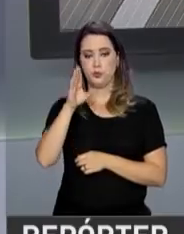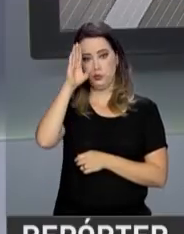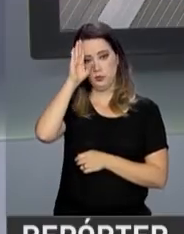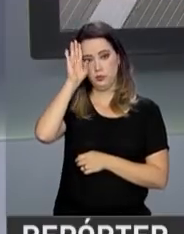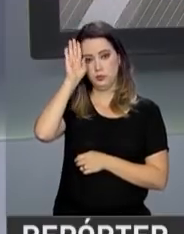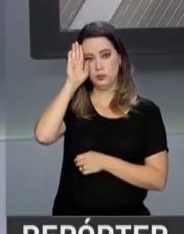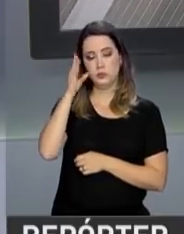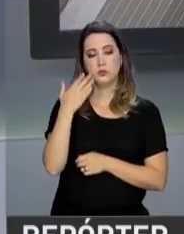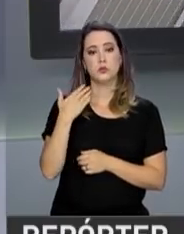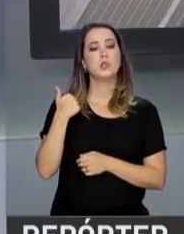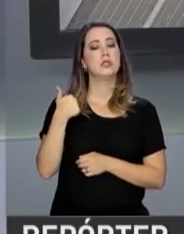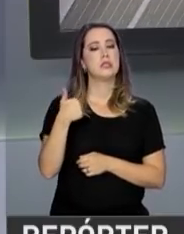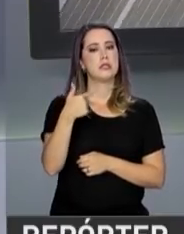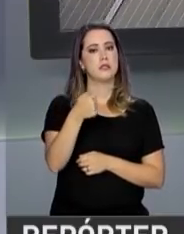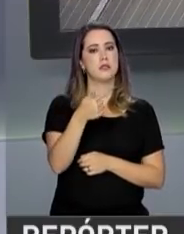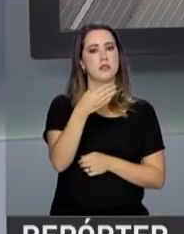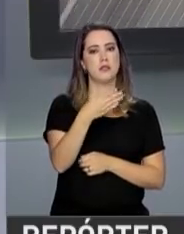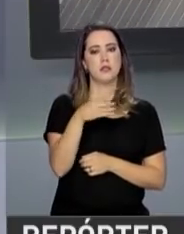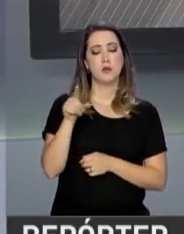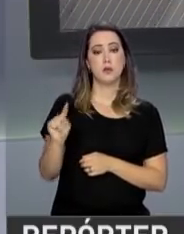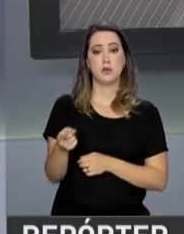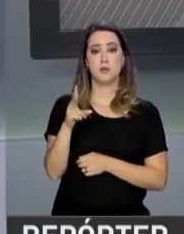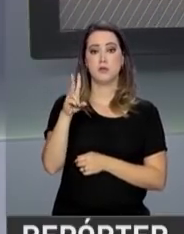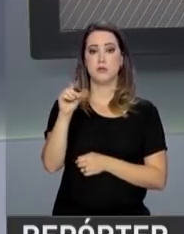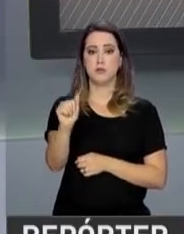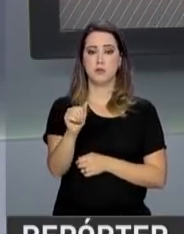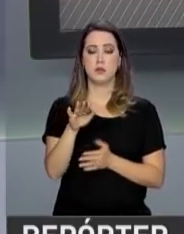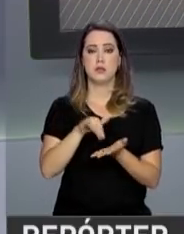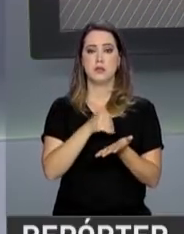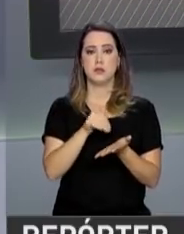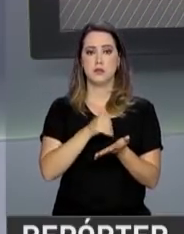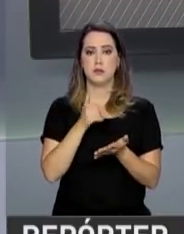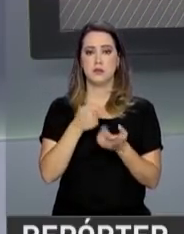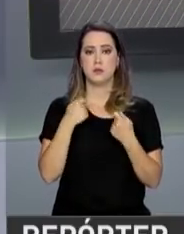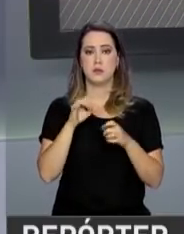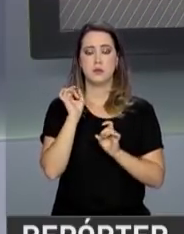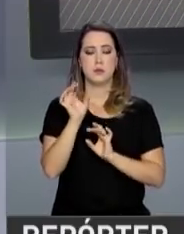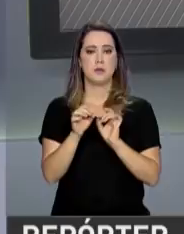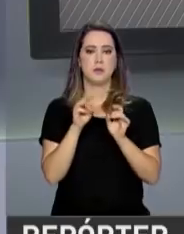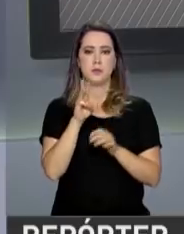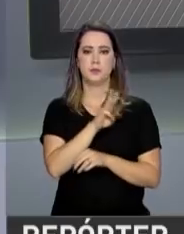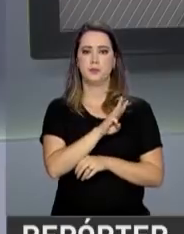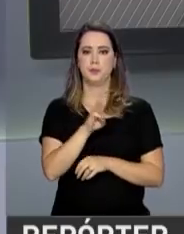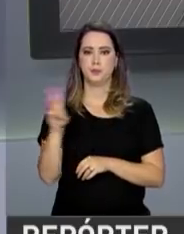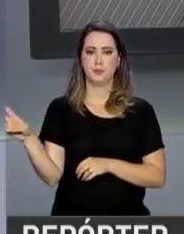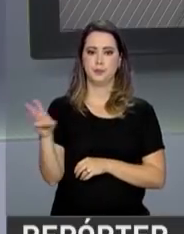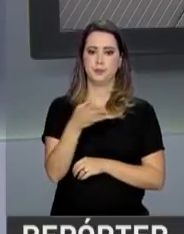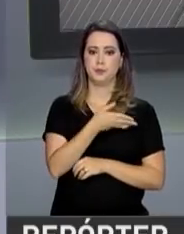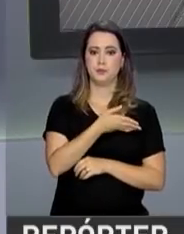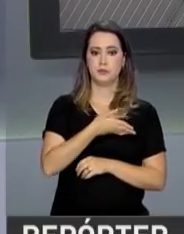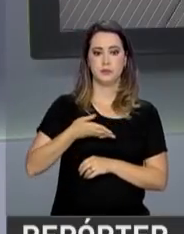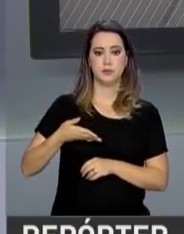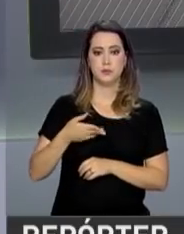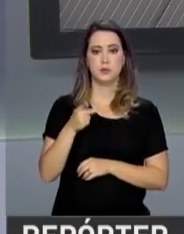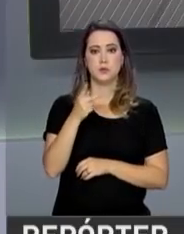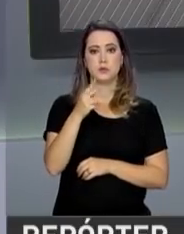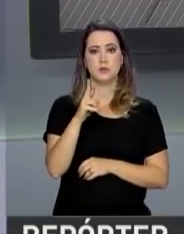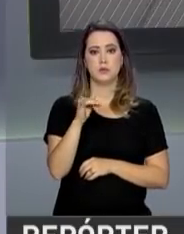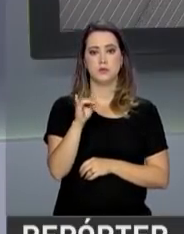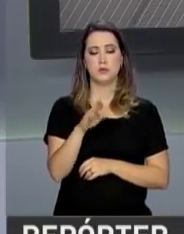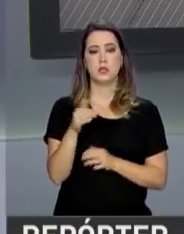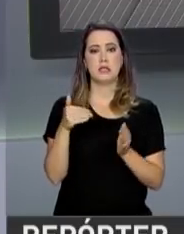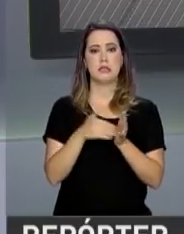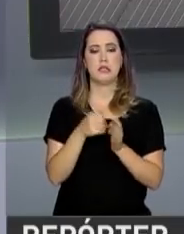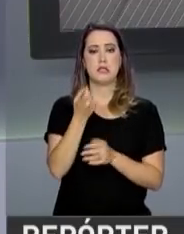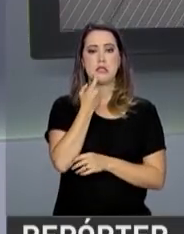superior são 174 mil vagas as inscrições devem ser feitas exclusivamente pela página do prouni na internet até